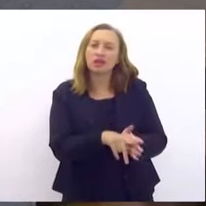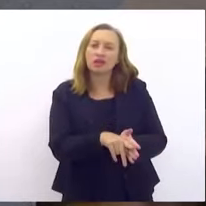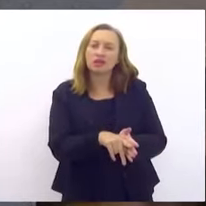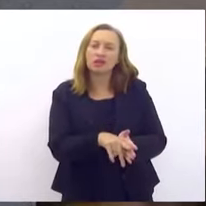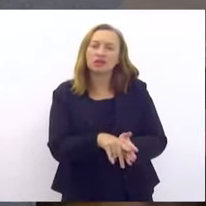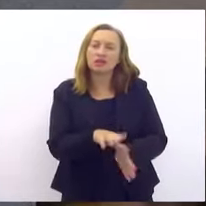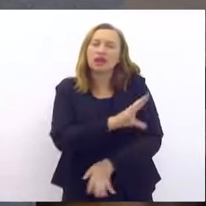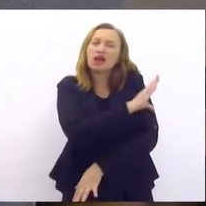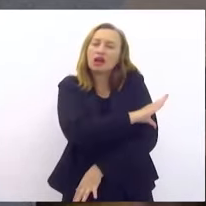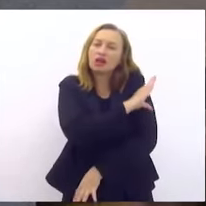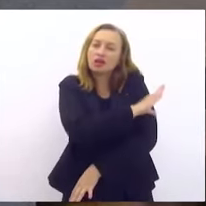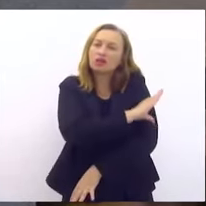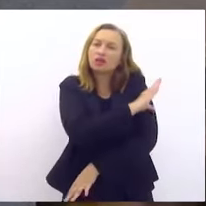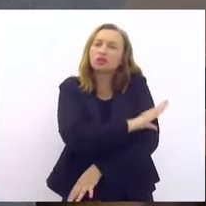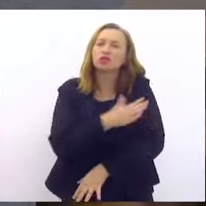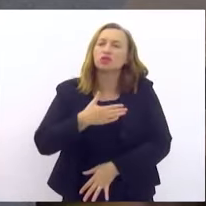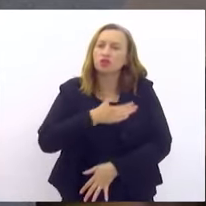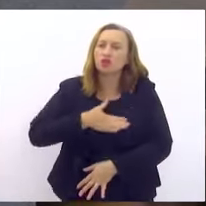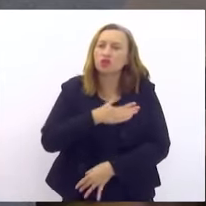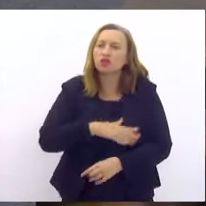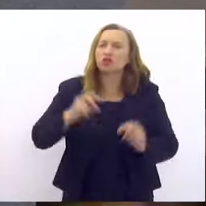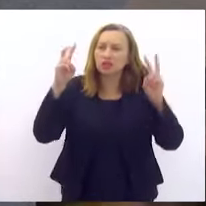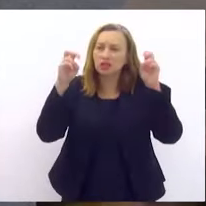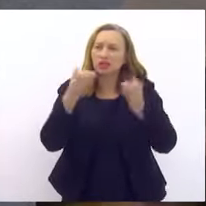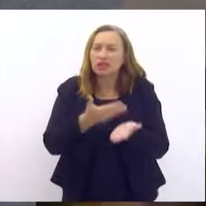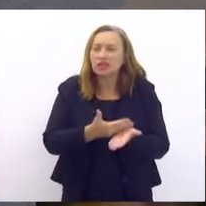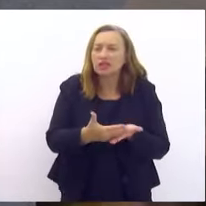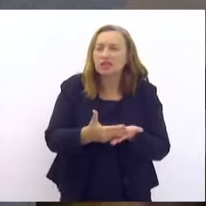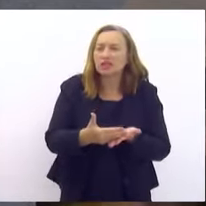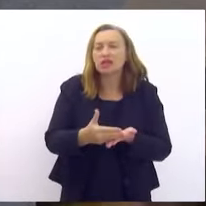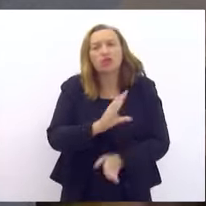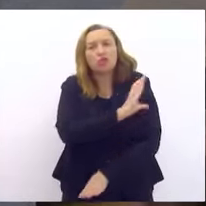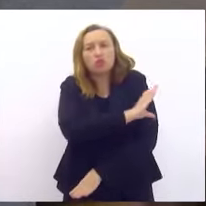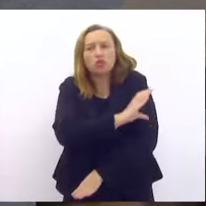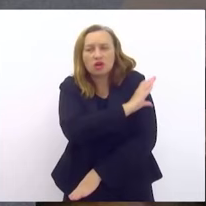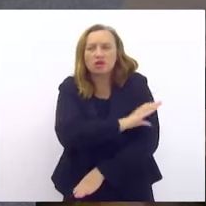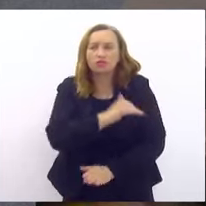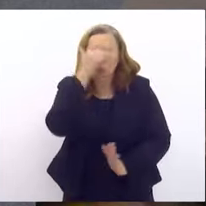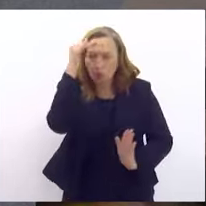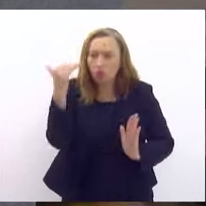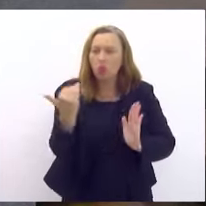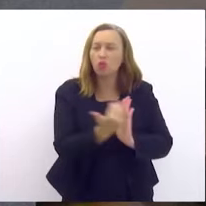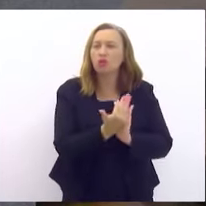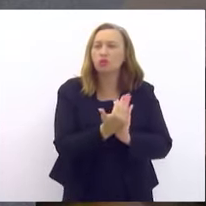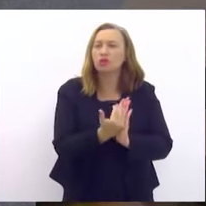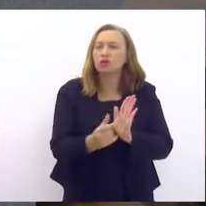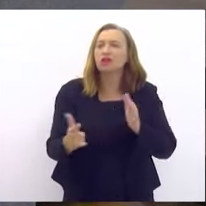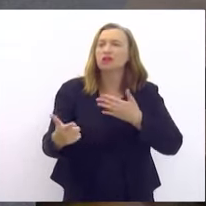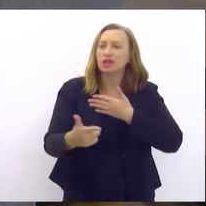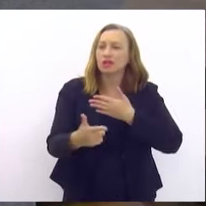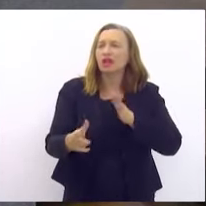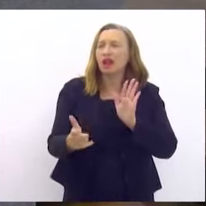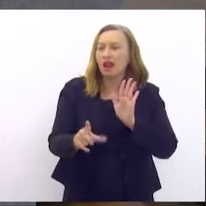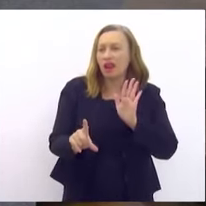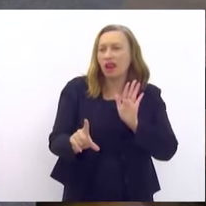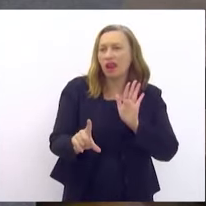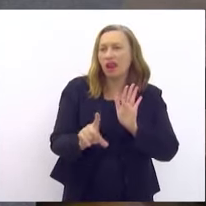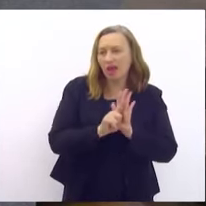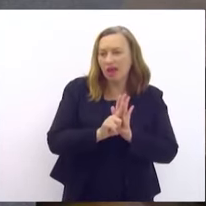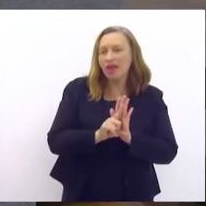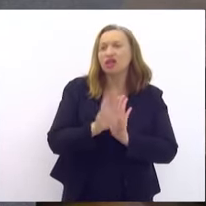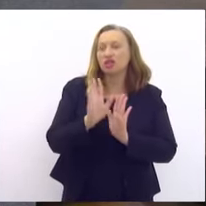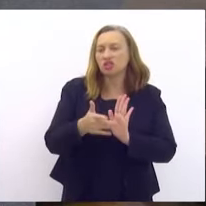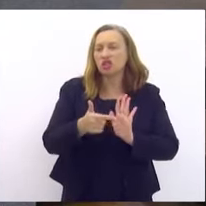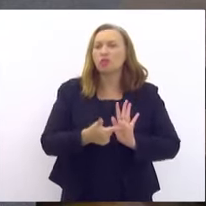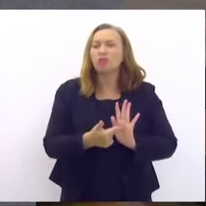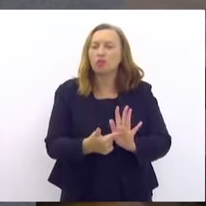dessa temática e a gente começa por Campos a o cumpra-se da lei que já determina que tem que